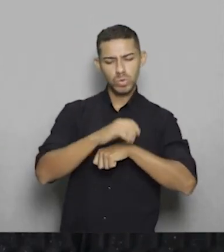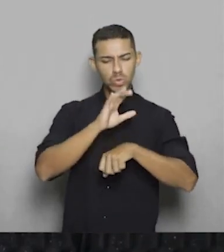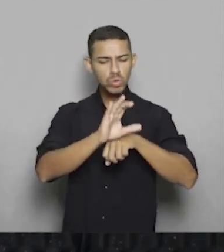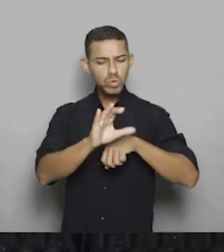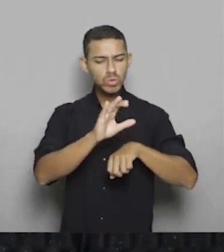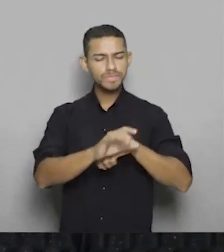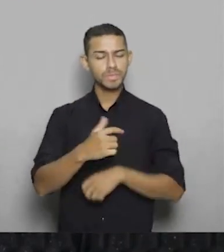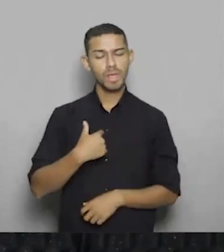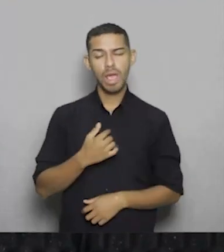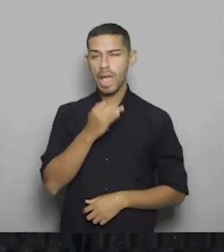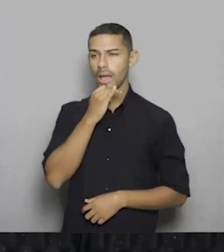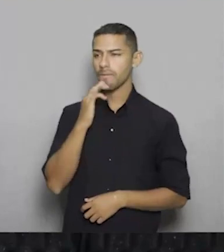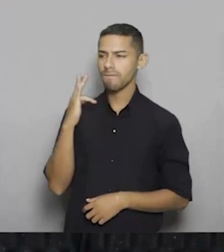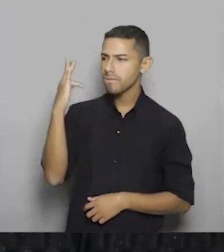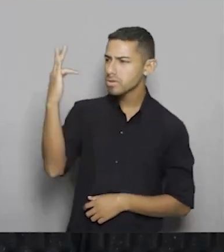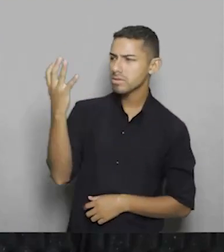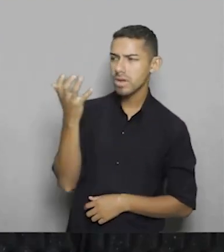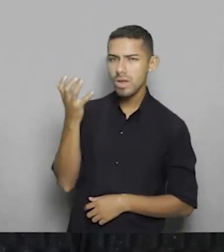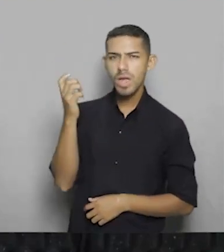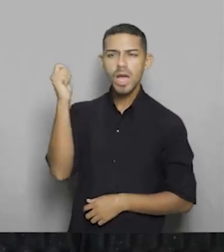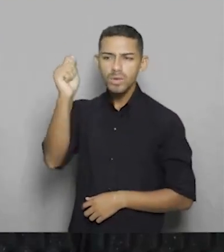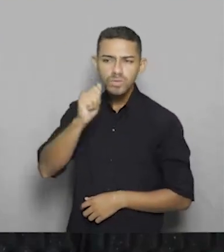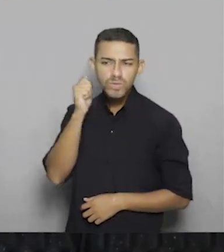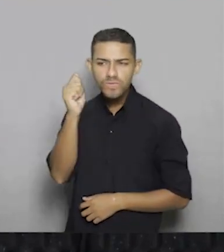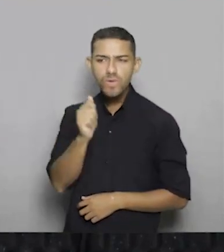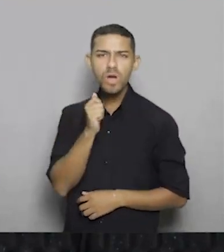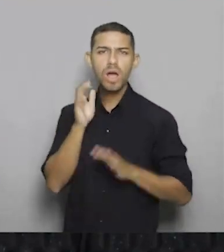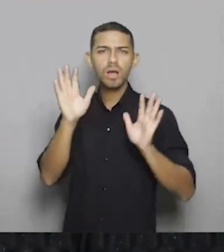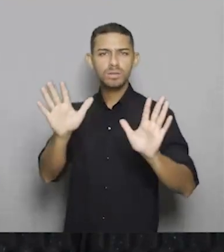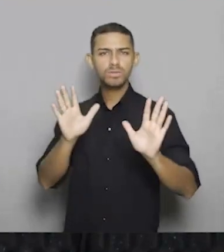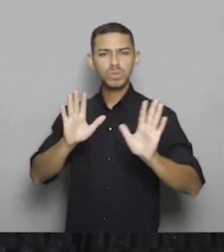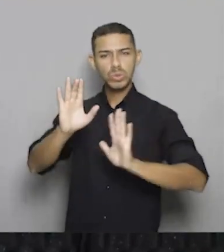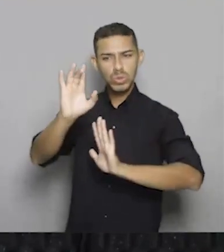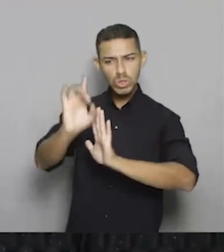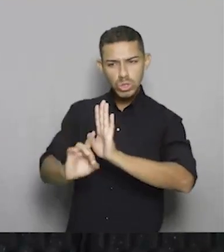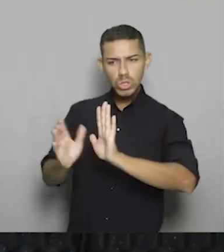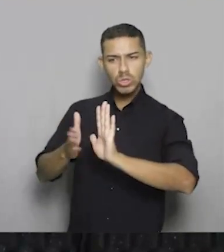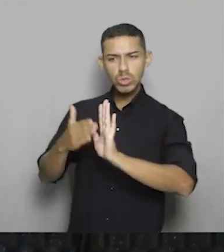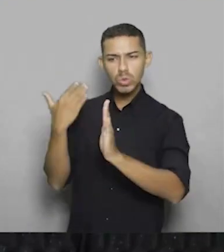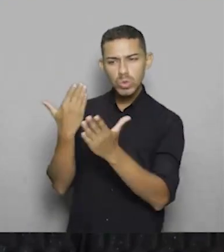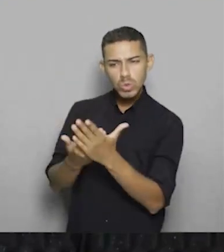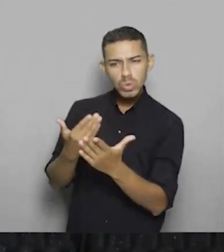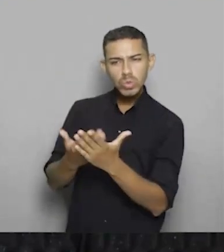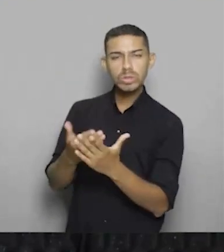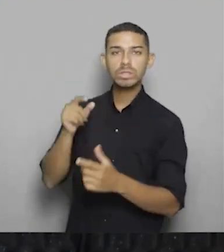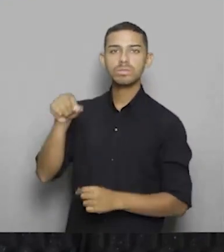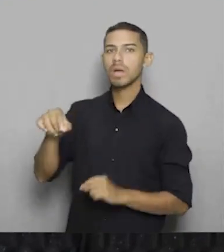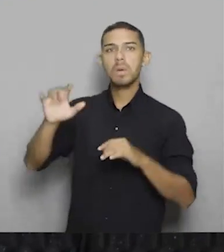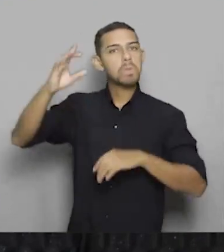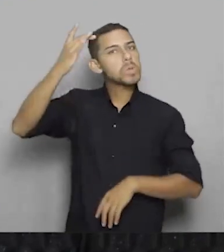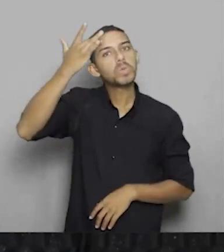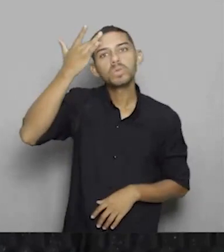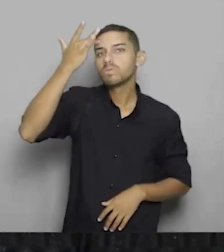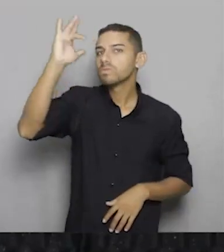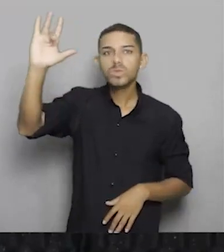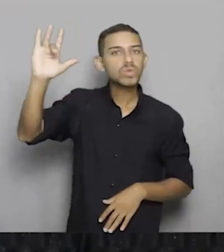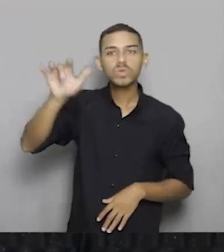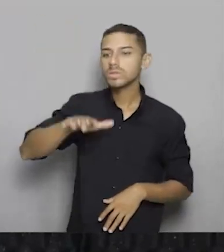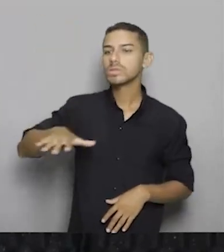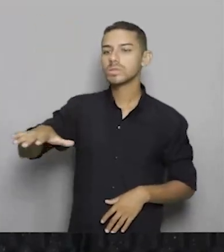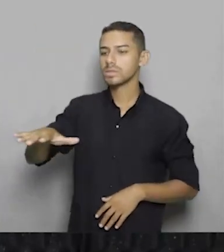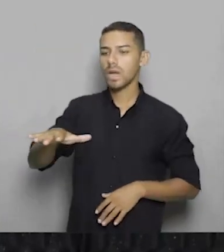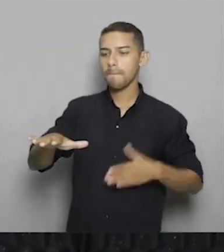quero ser advogado, então eu quero cursar direito, mas eu no fundo não conheço bem o campo que eu